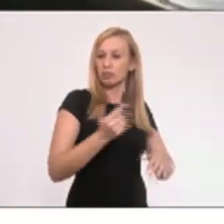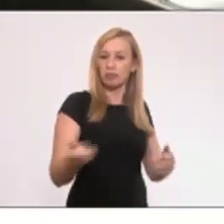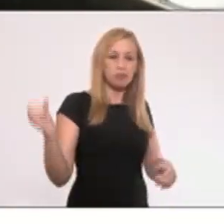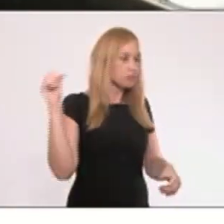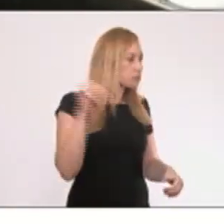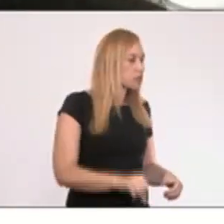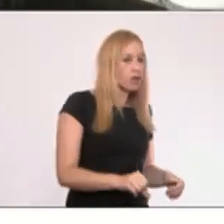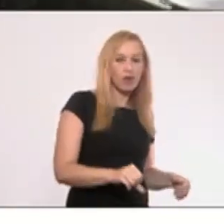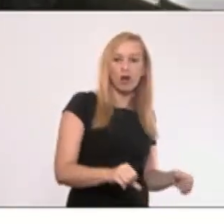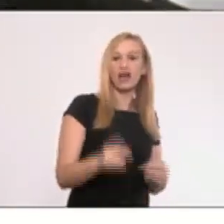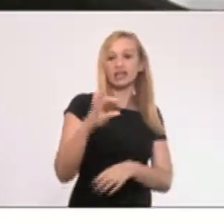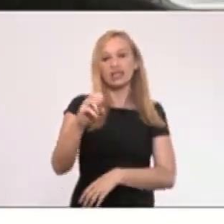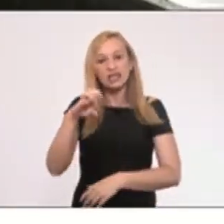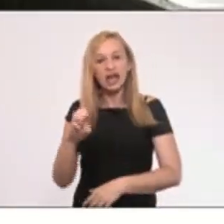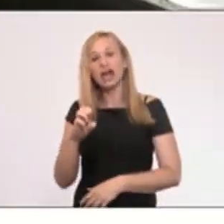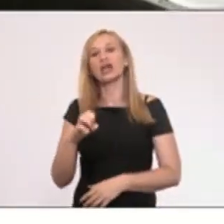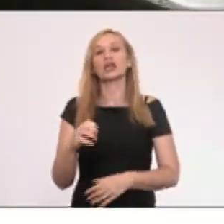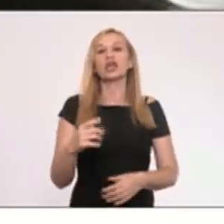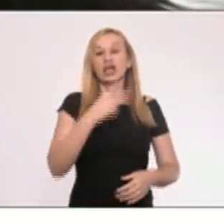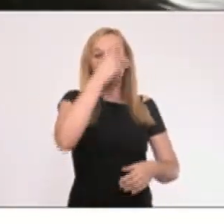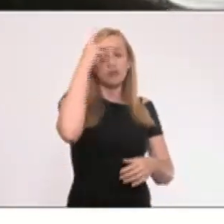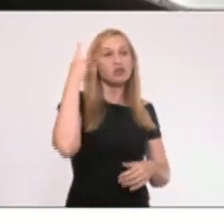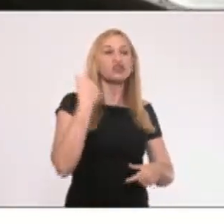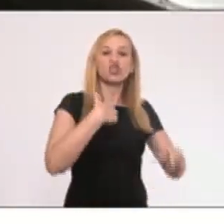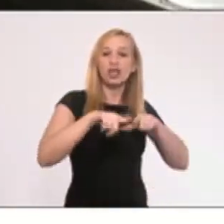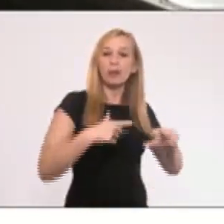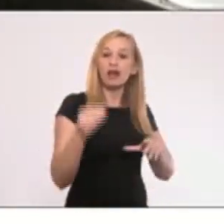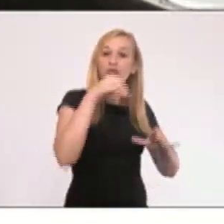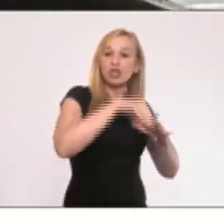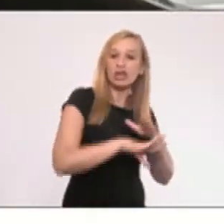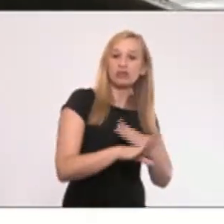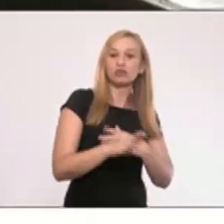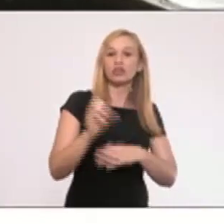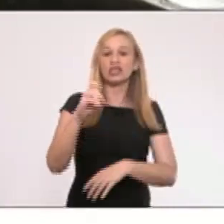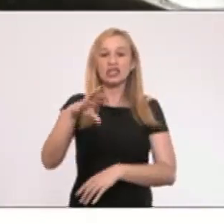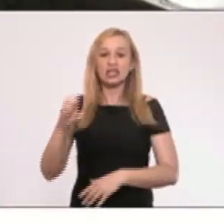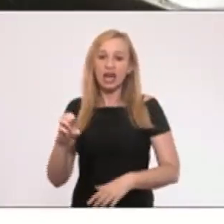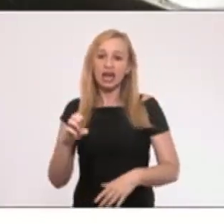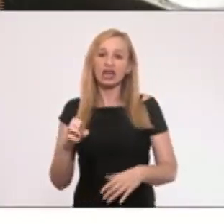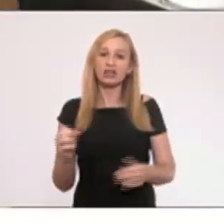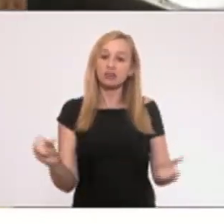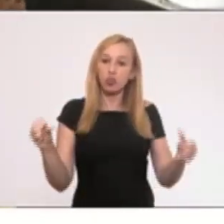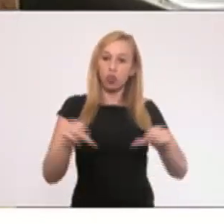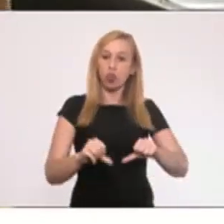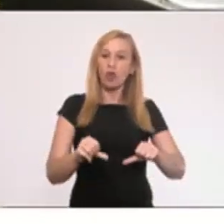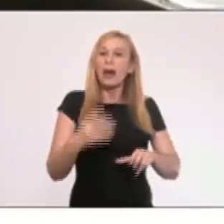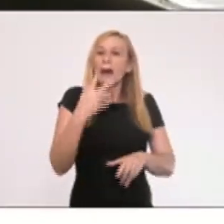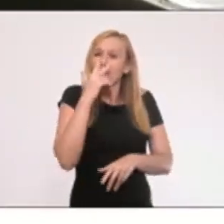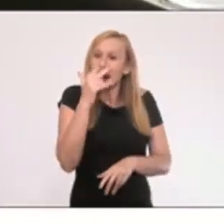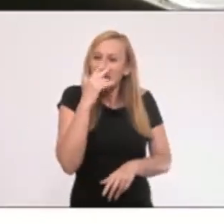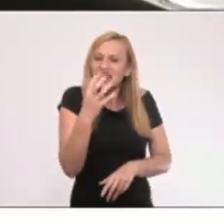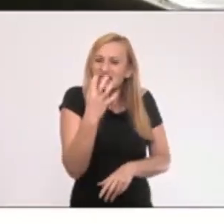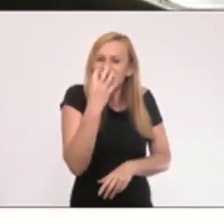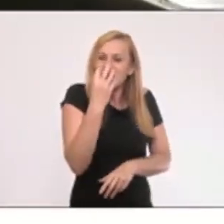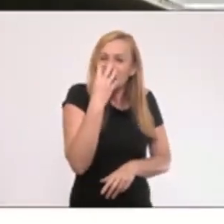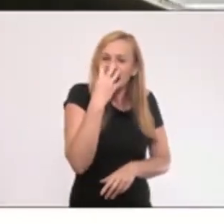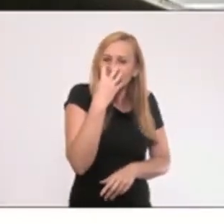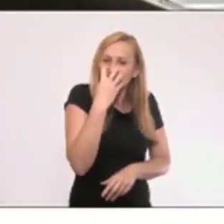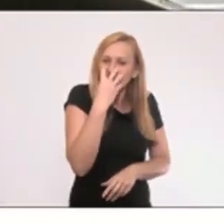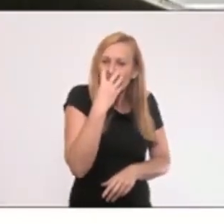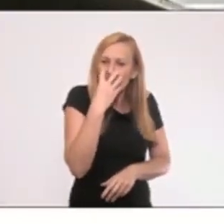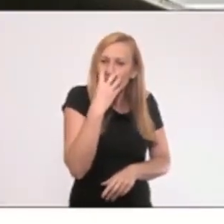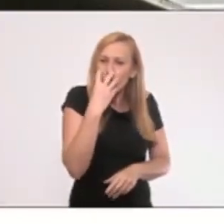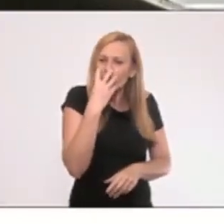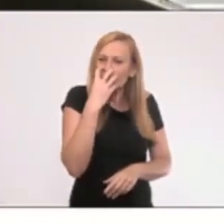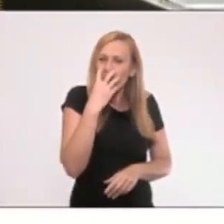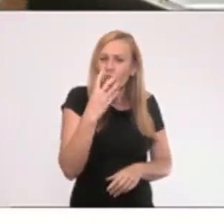os funcionários que montaram aquela empresa, que suaram pela SEDAE ao longo dos anos, como cachorro. Um cara que não tem palavra para mim,